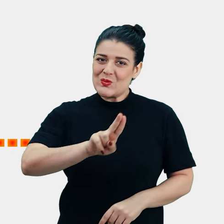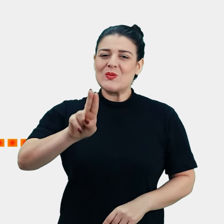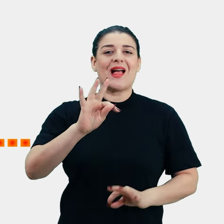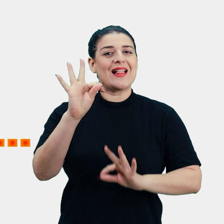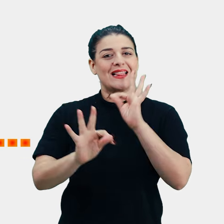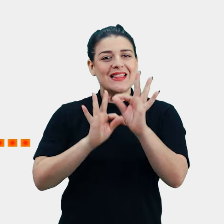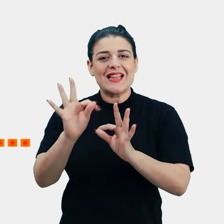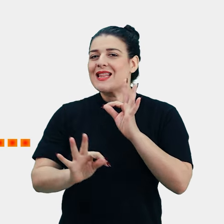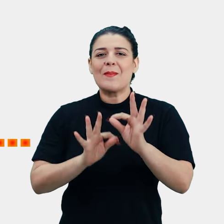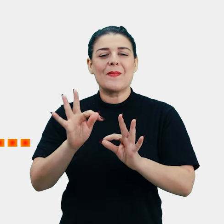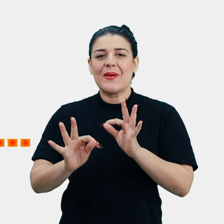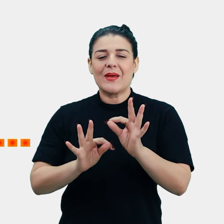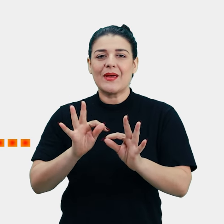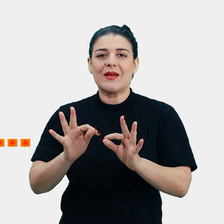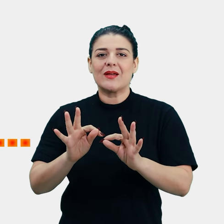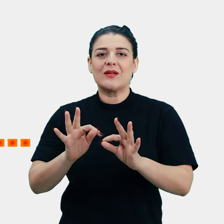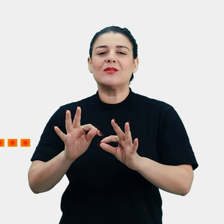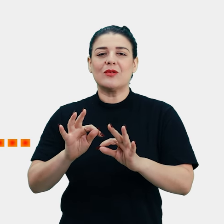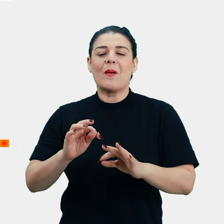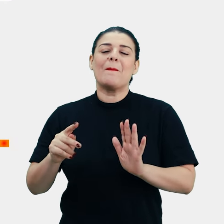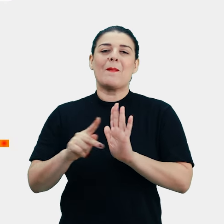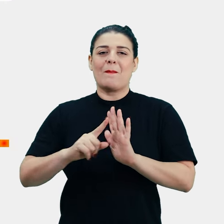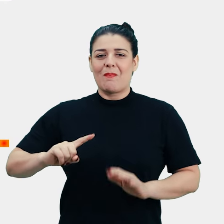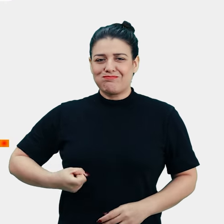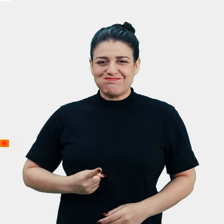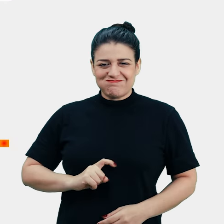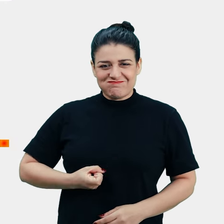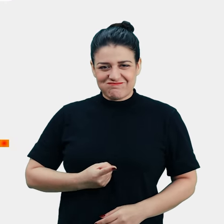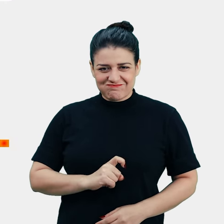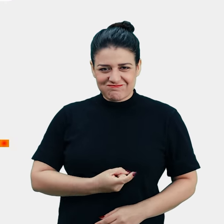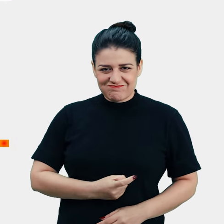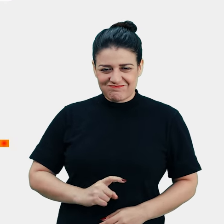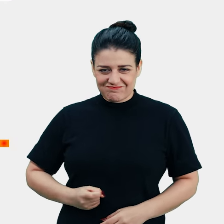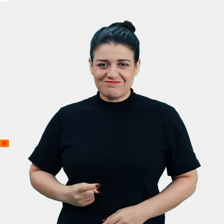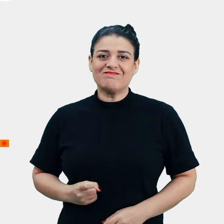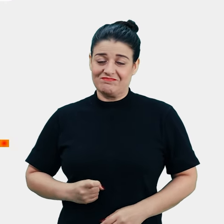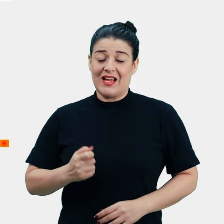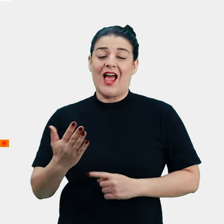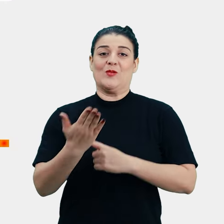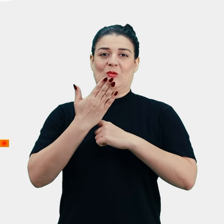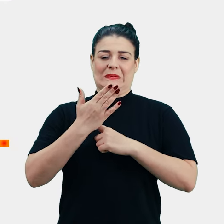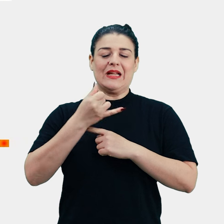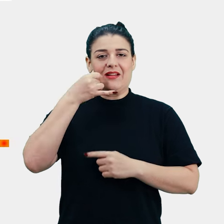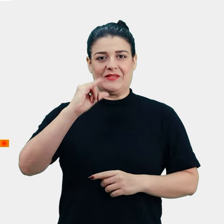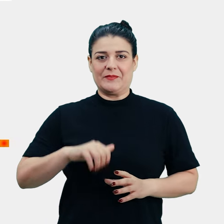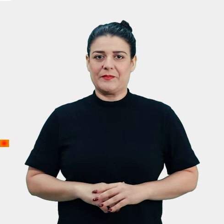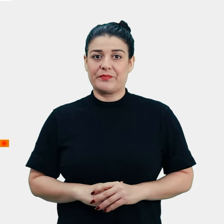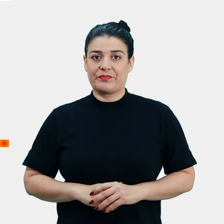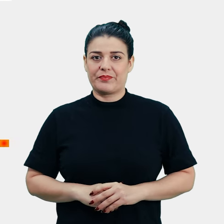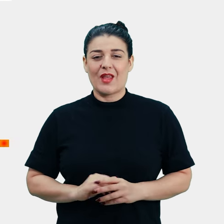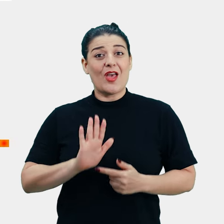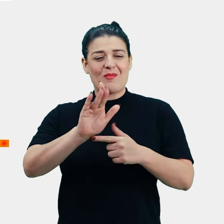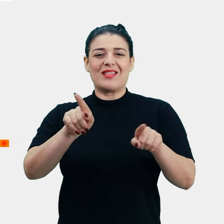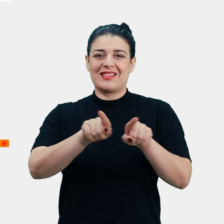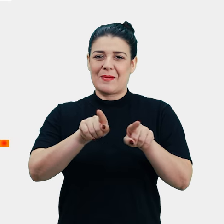no tratamento de parasitas intestinais. E aqui, pessoal, alguns arquivos